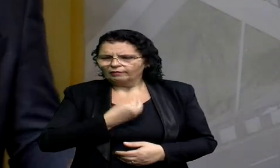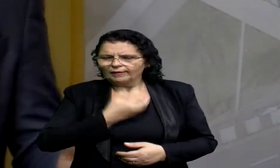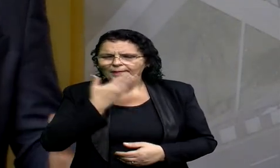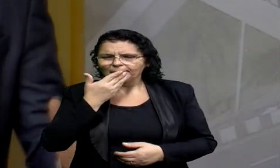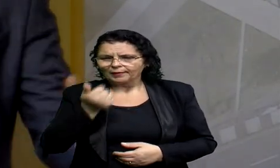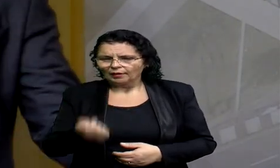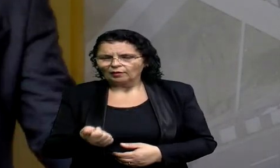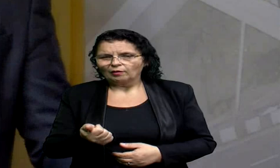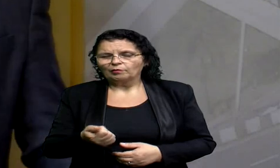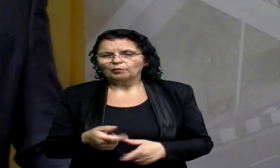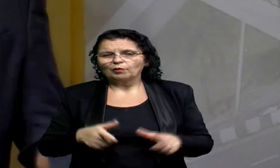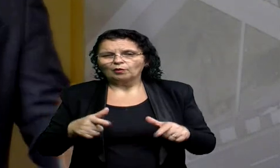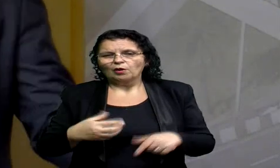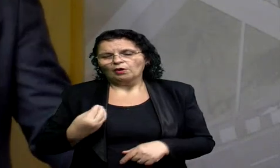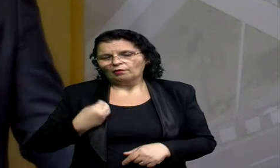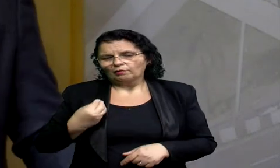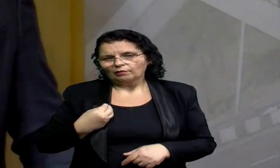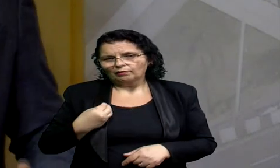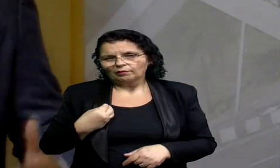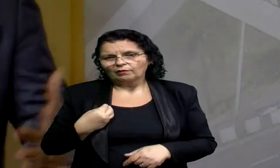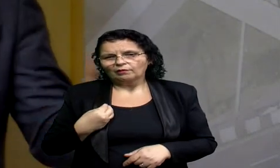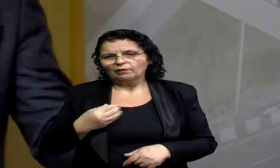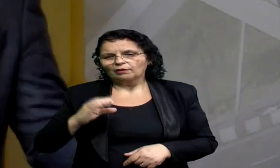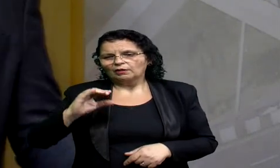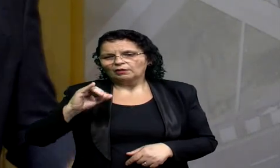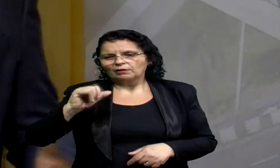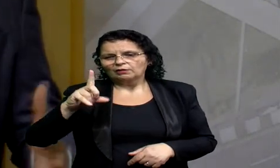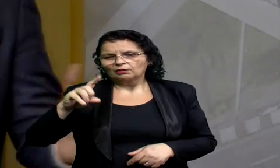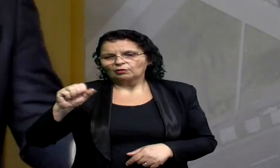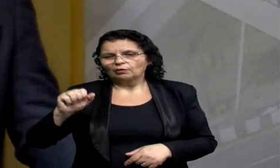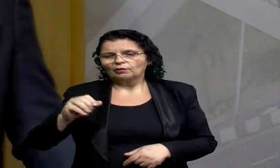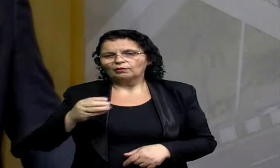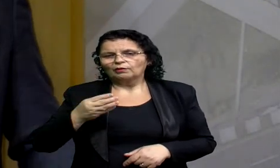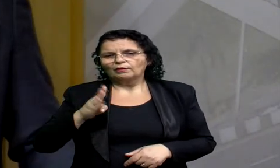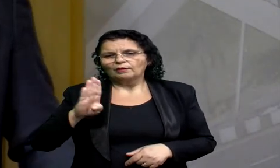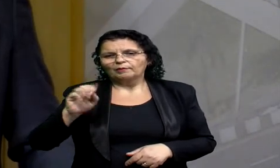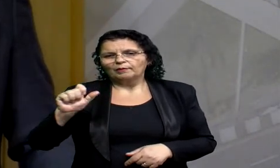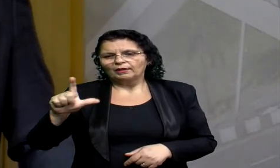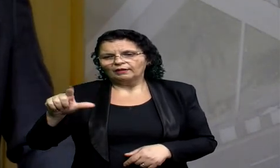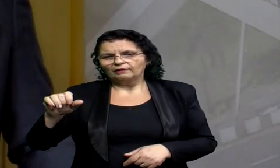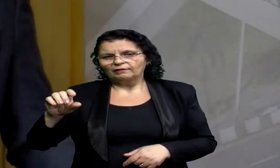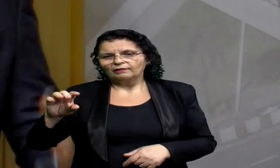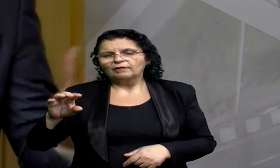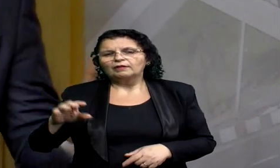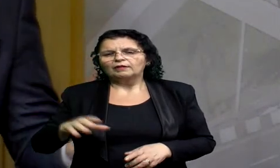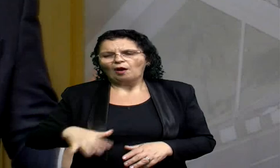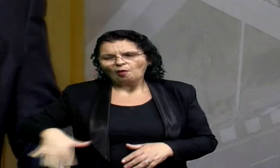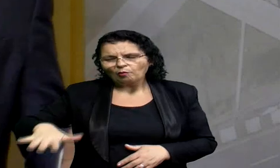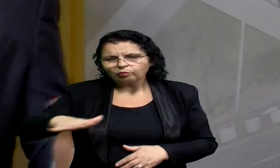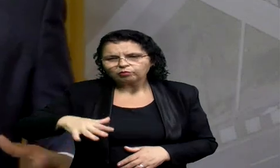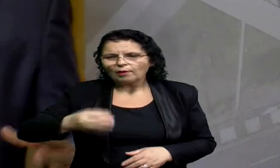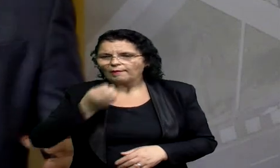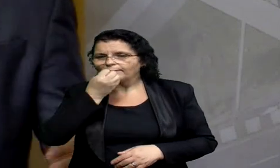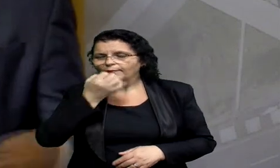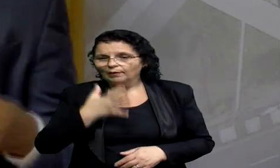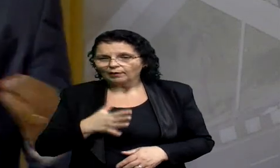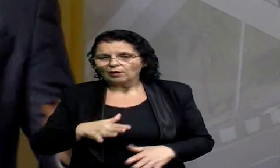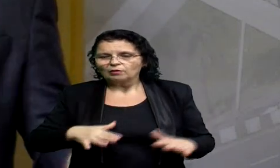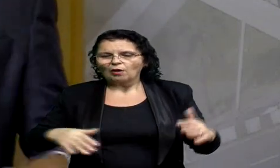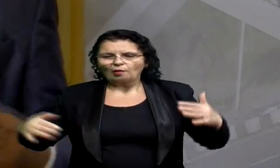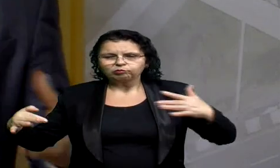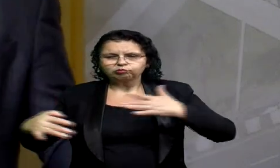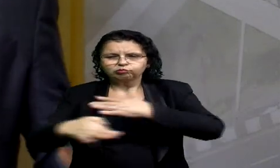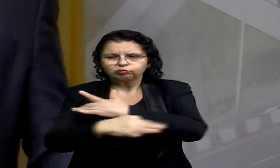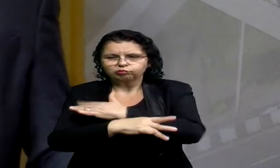Jaguaribe eu que sou morador do Jardim sindona Bela Vista cipava e mobilidade vai acontecer